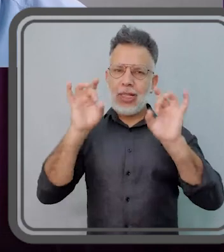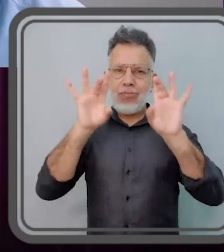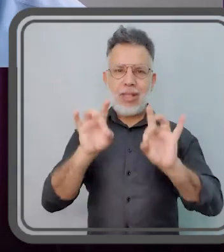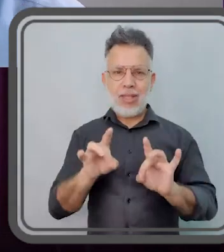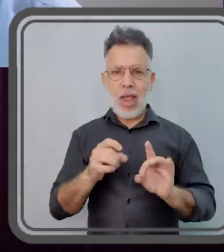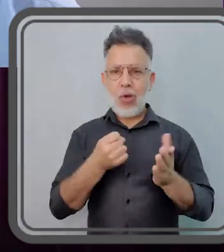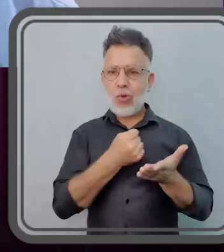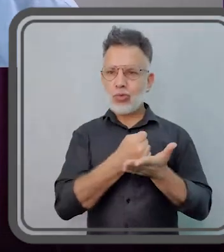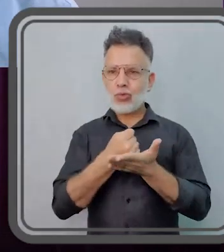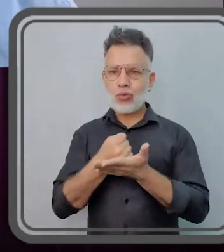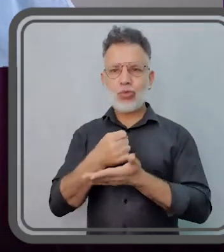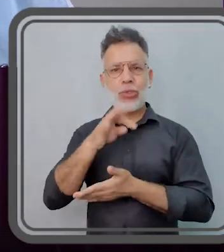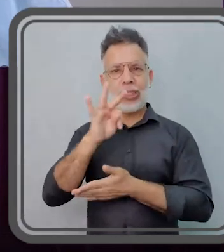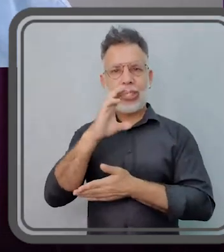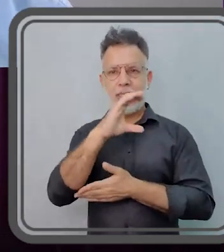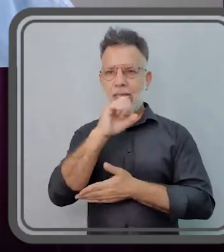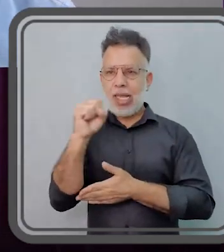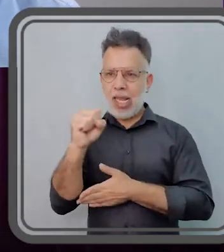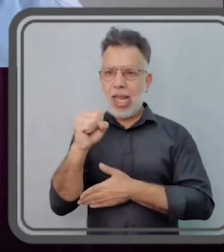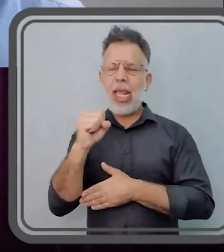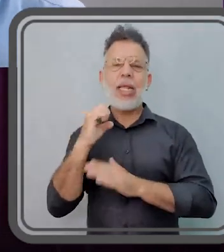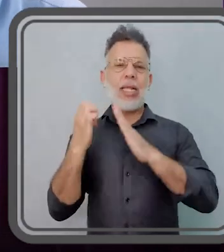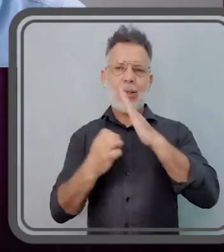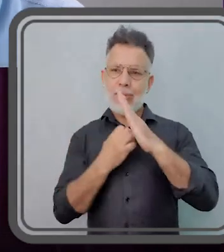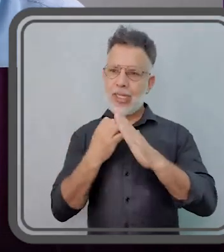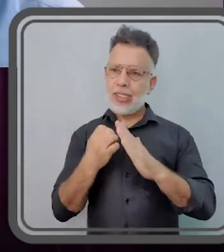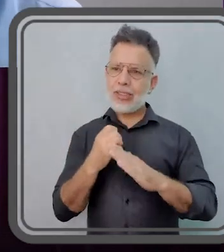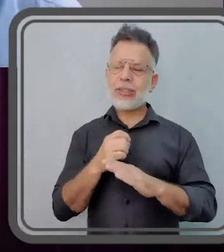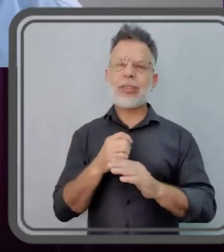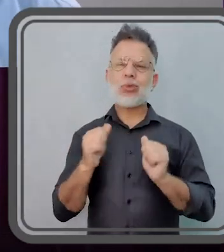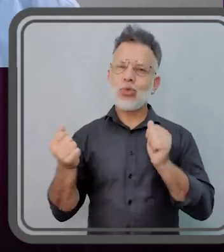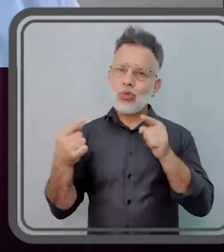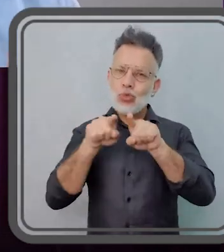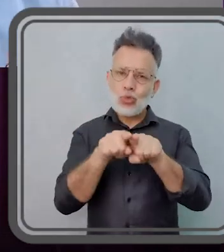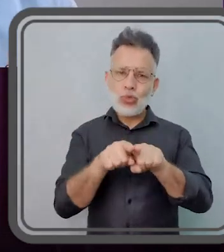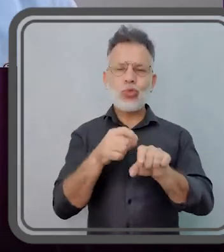pela TCS, a Tata Consultancy Services, em parceria